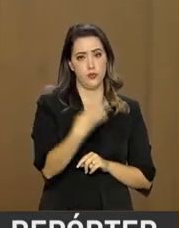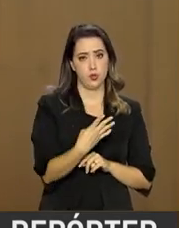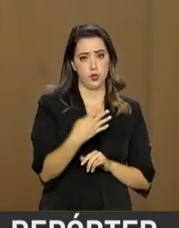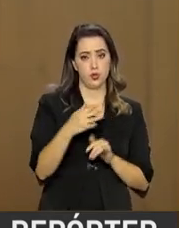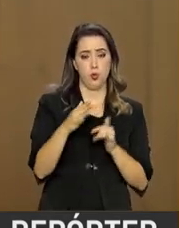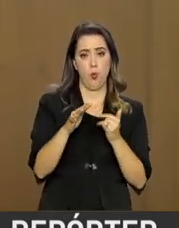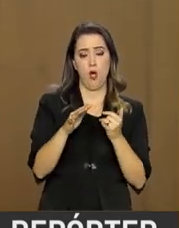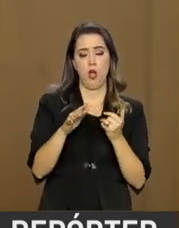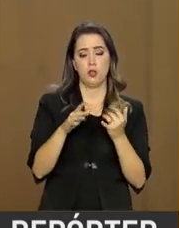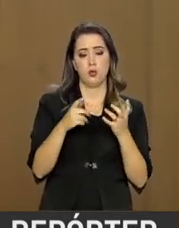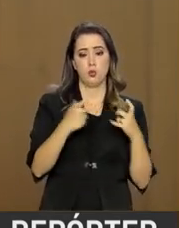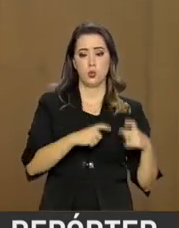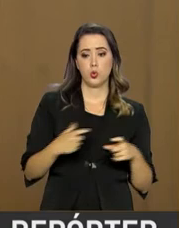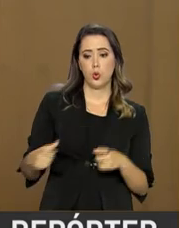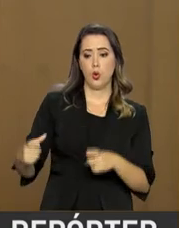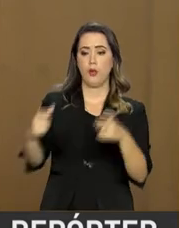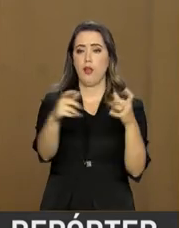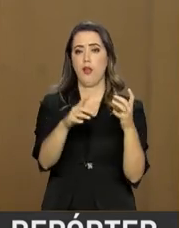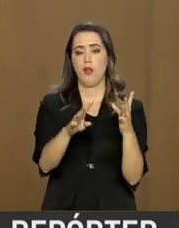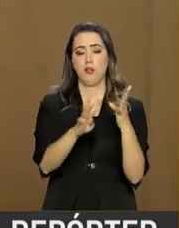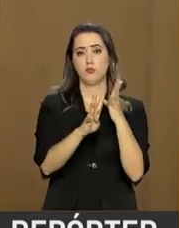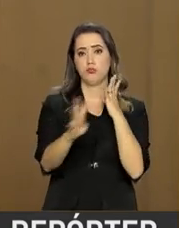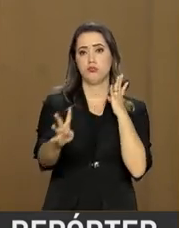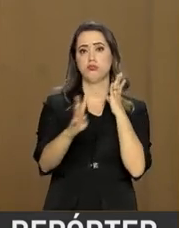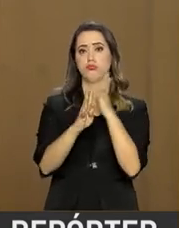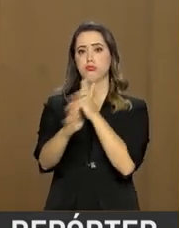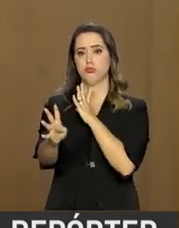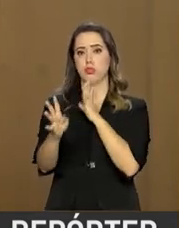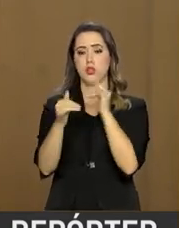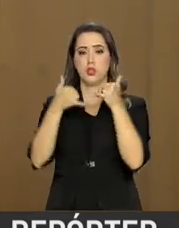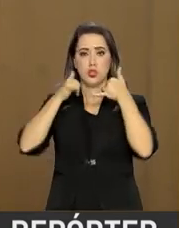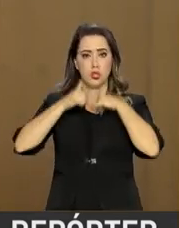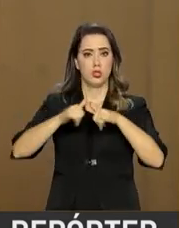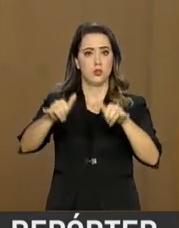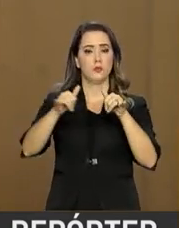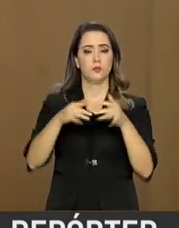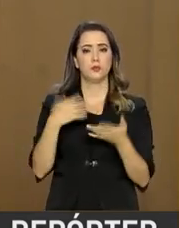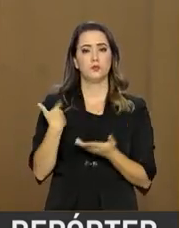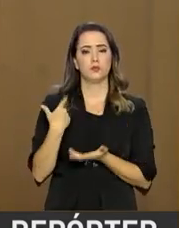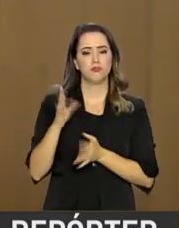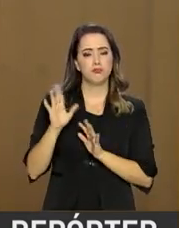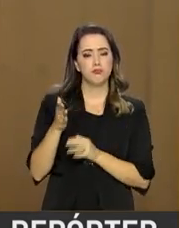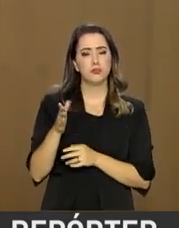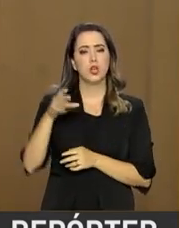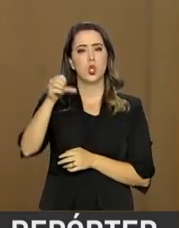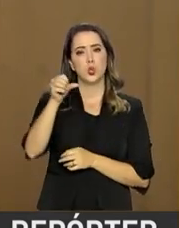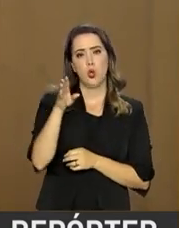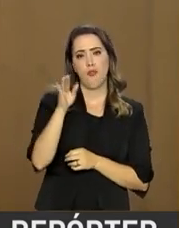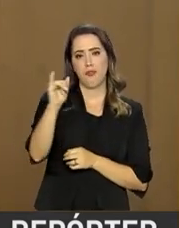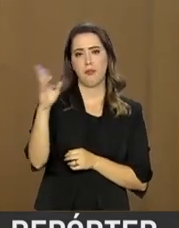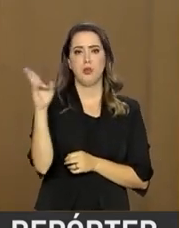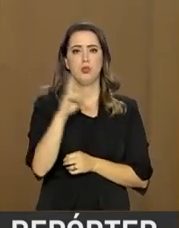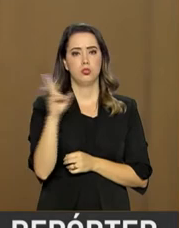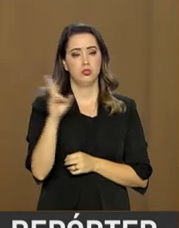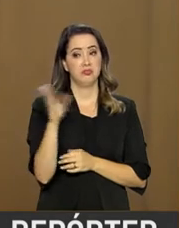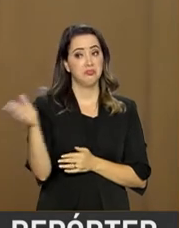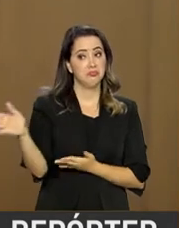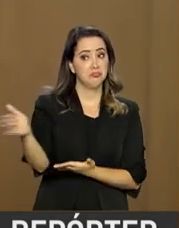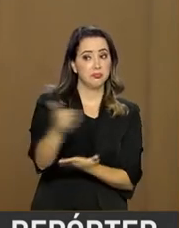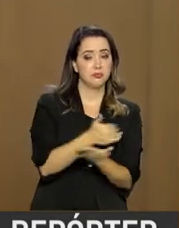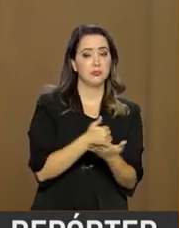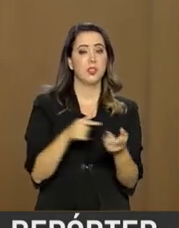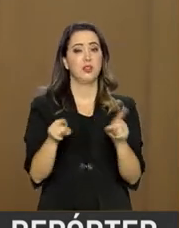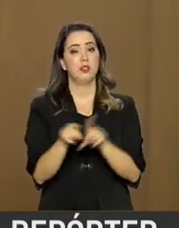transição se todos os lotes foram lidadas nós estamos prevendo novos investimentos e aproximadamente 9 bilhões de reais e aproximadamente